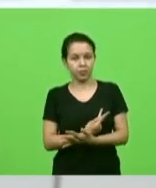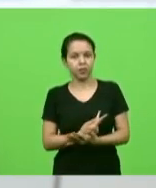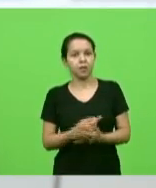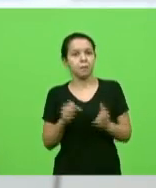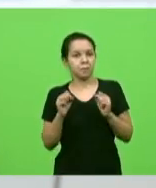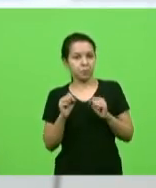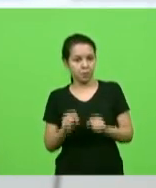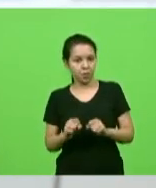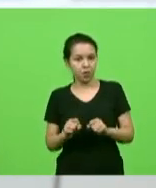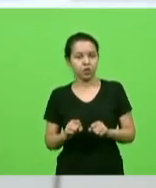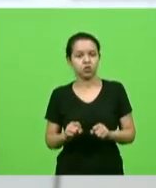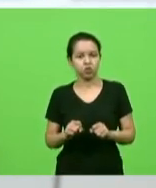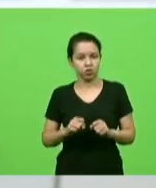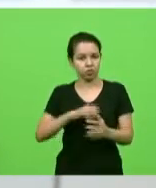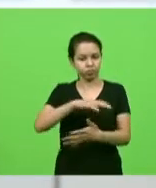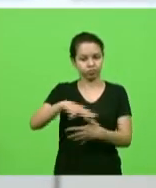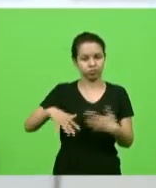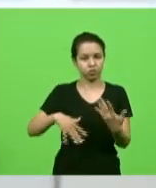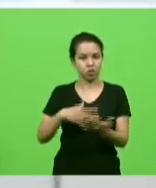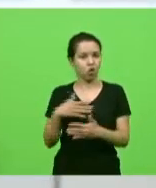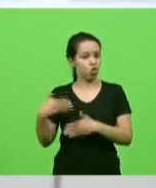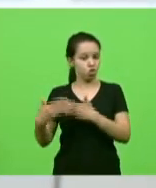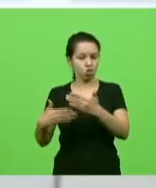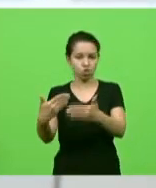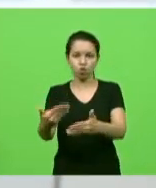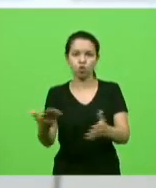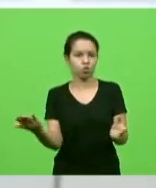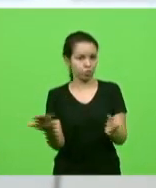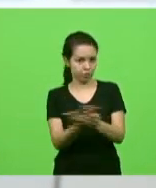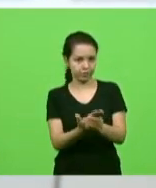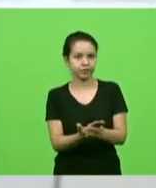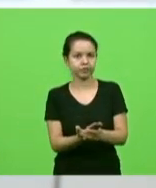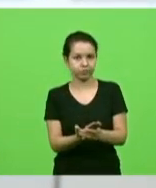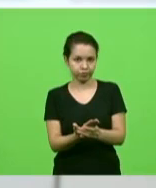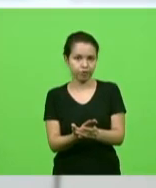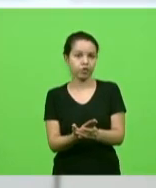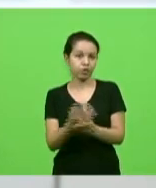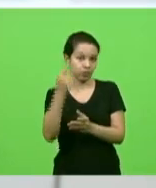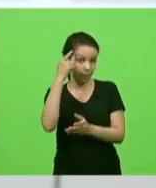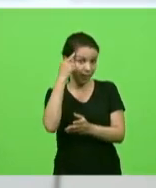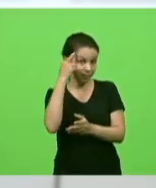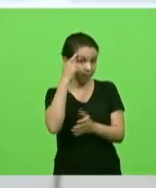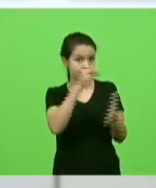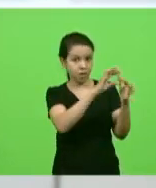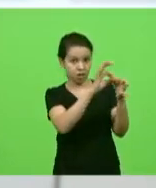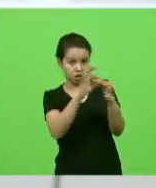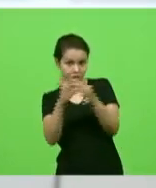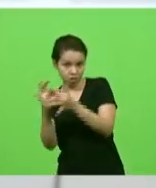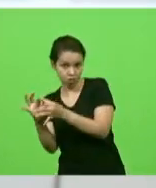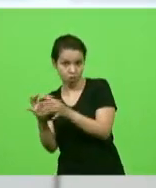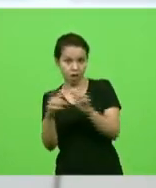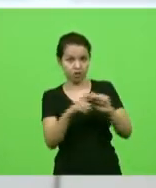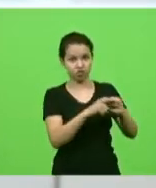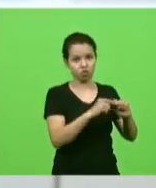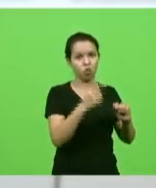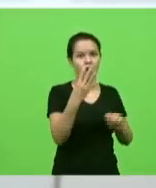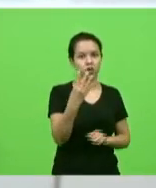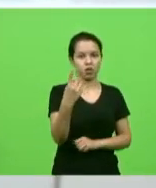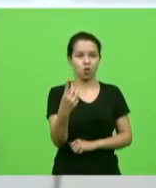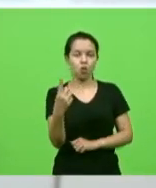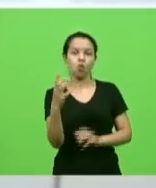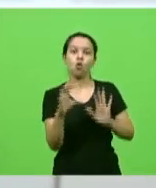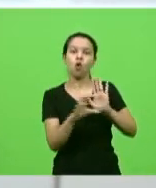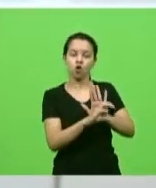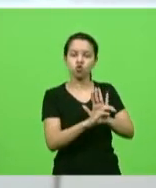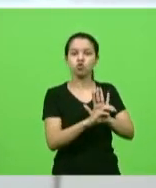macular todo o processo deflagrado é nessa linha de raciocínio que o artigo 41 do Código de